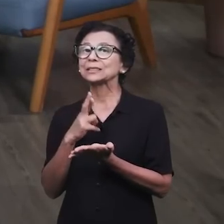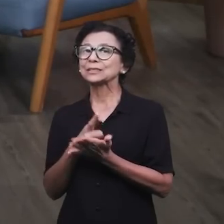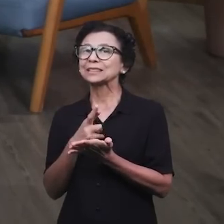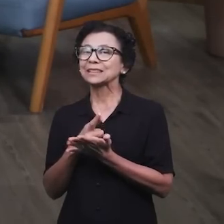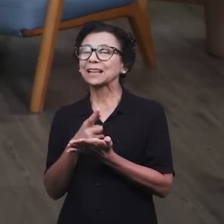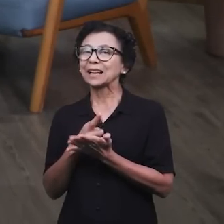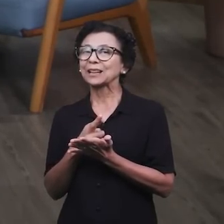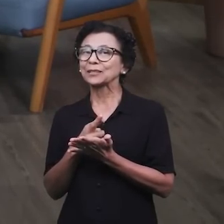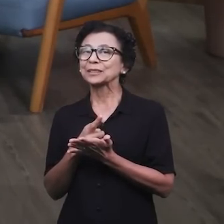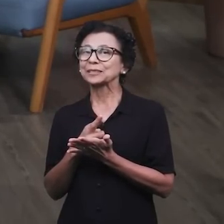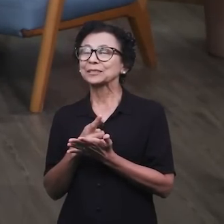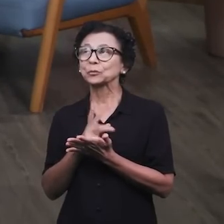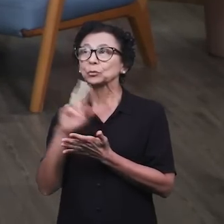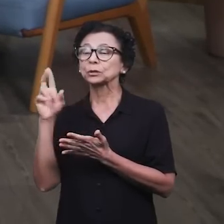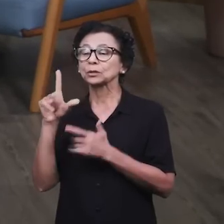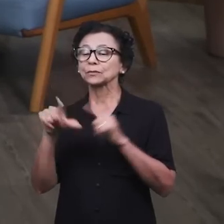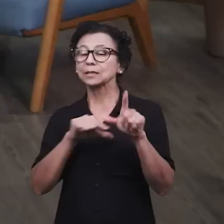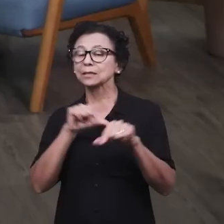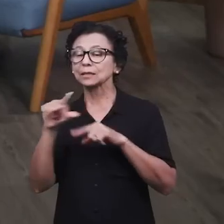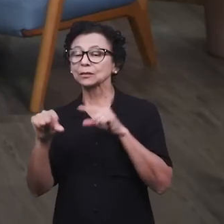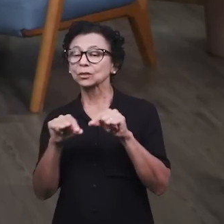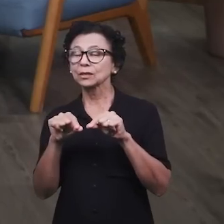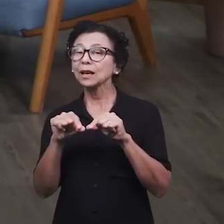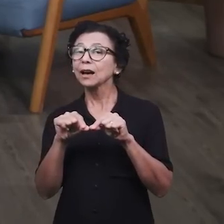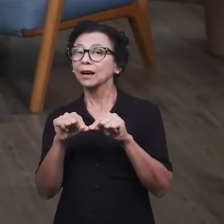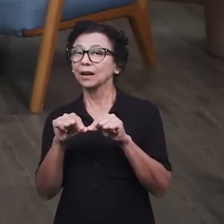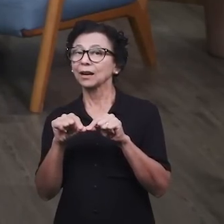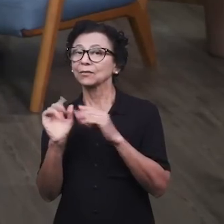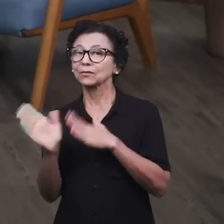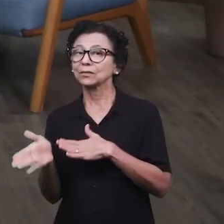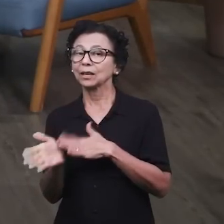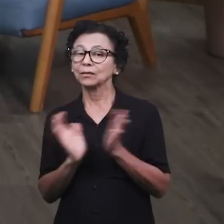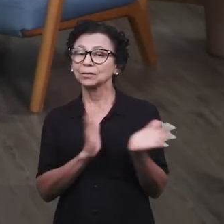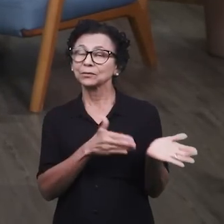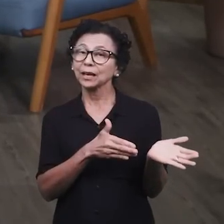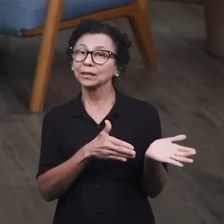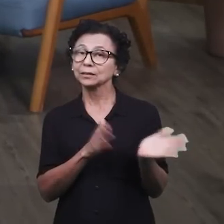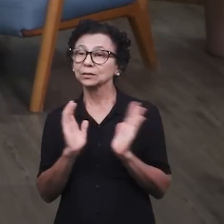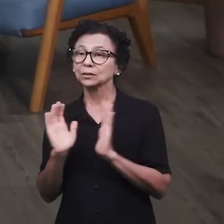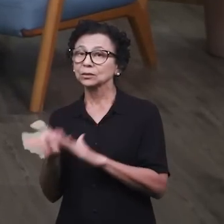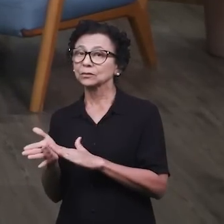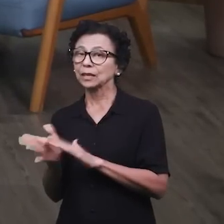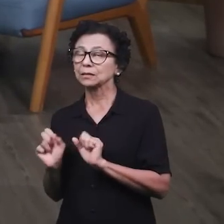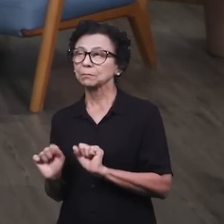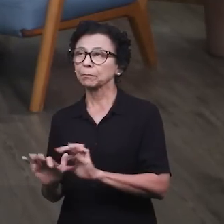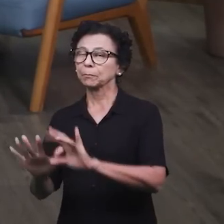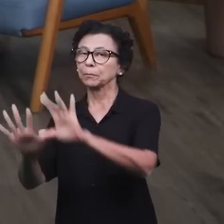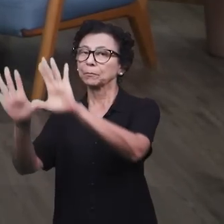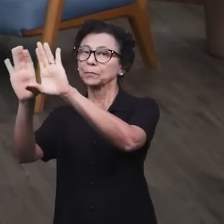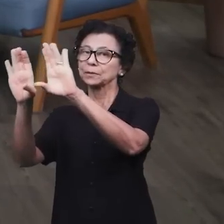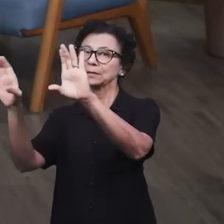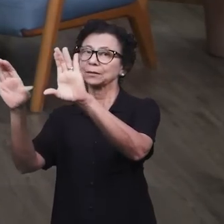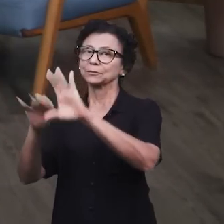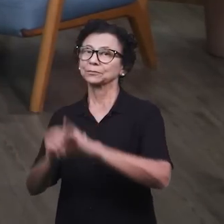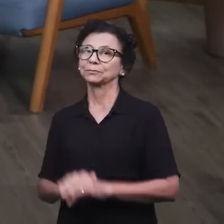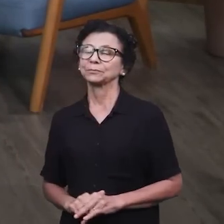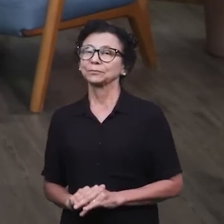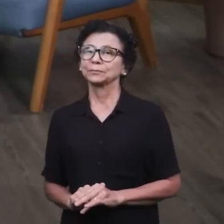ela é toda boa, está tudo certo. Mas no momento da ceifa, ou seja, quando o Senhor voltar, essa